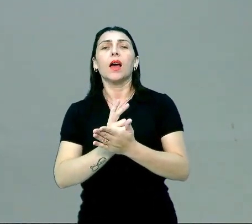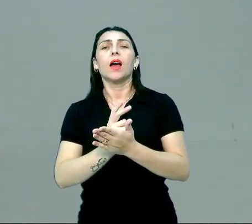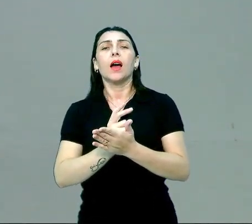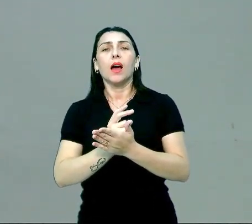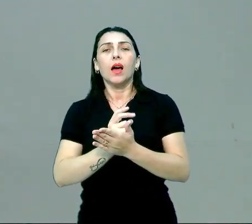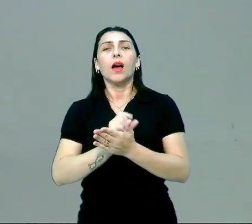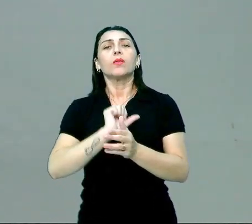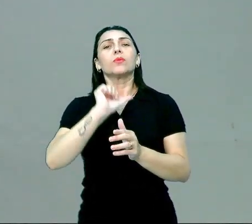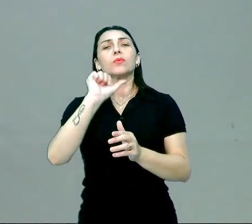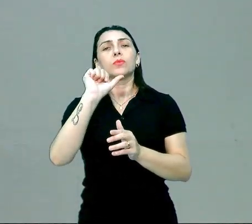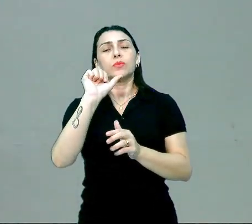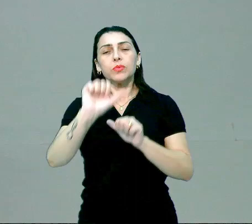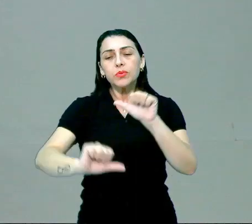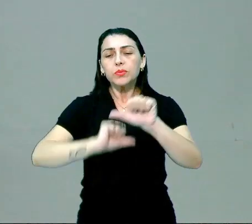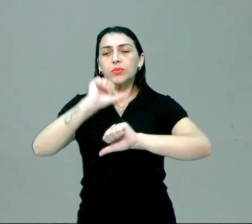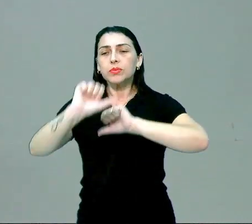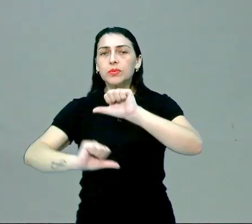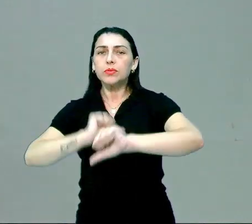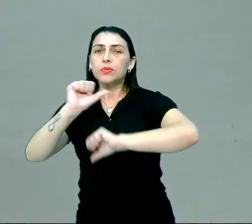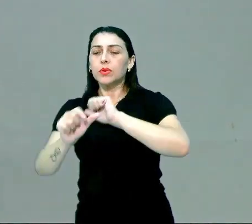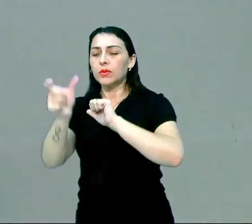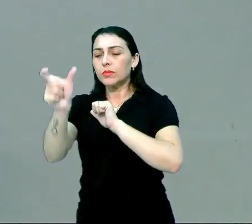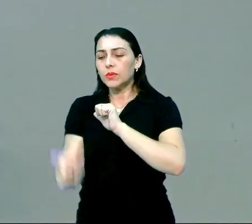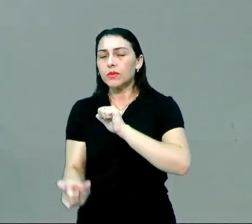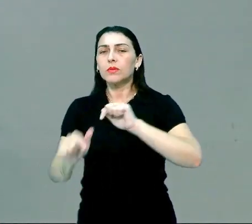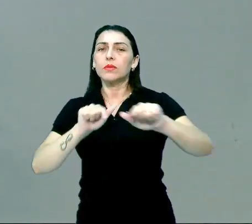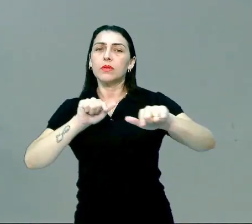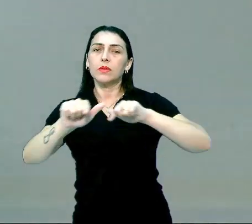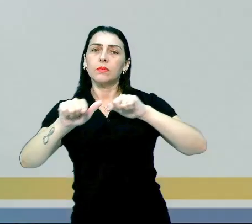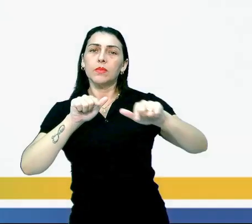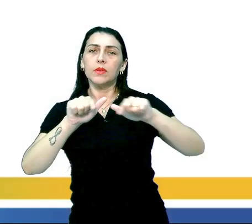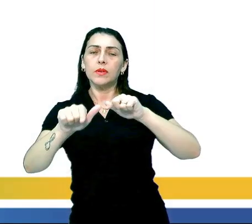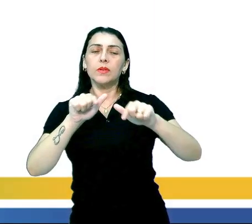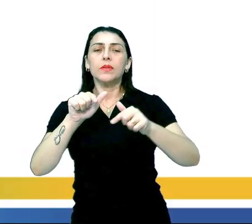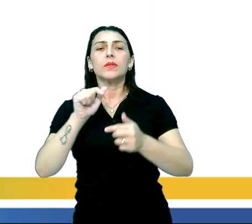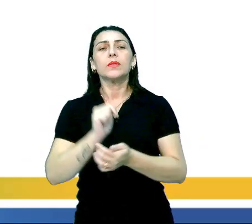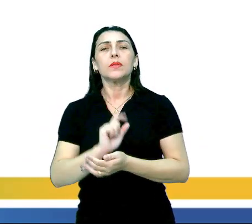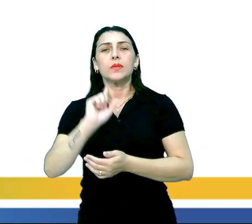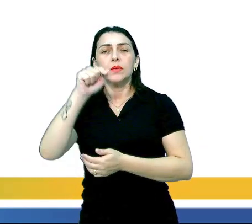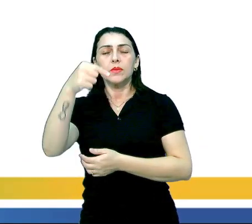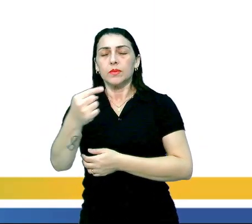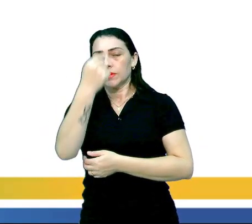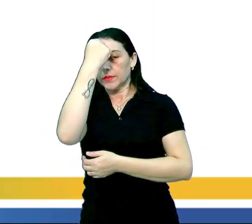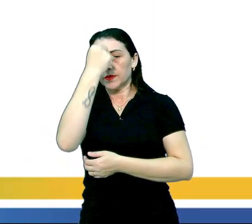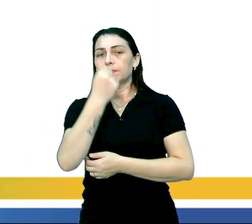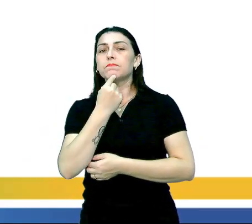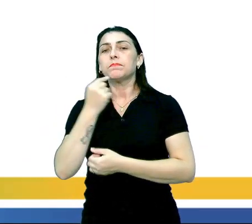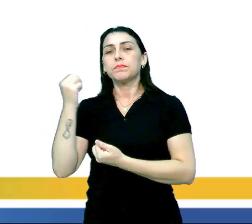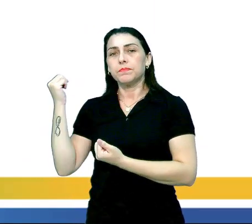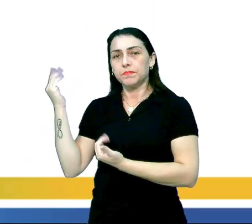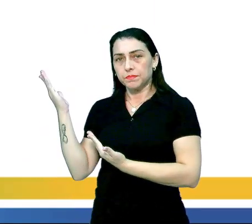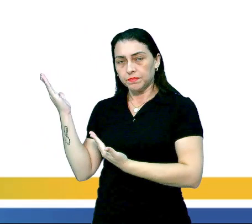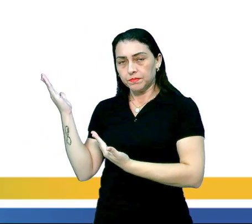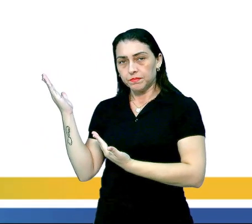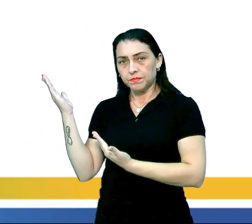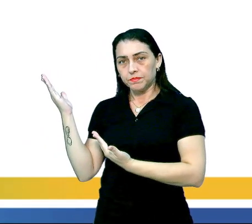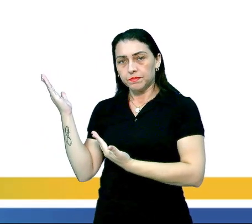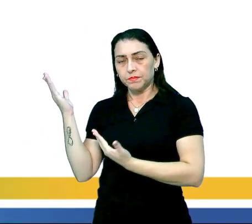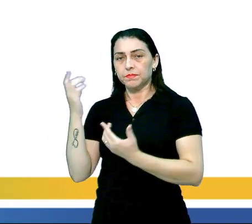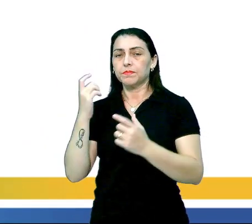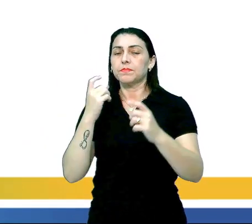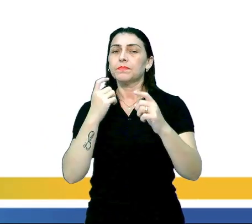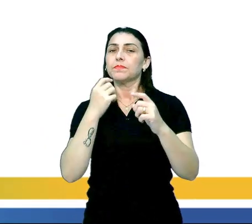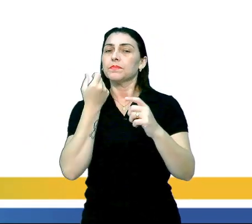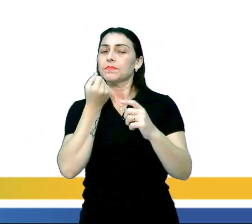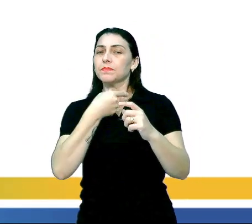rotatividade dos seus colaboradores. Nós vamos avançar e vamos para uma próxima imagem. Agora nós temos uma